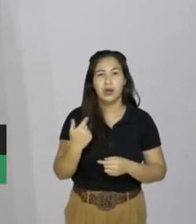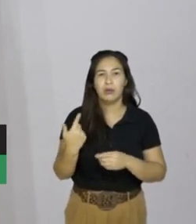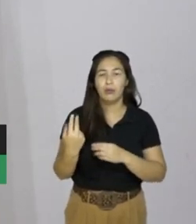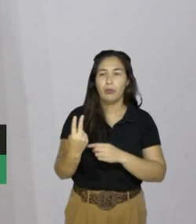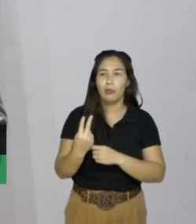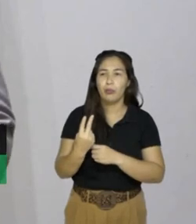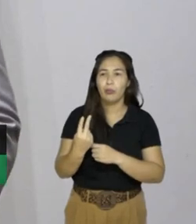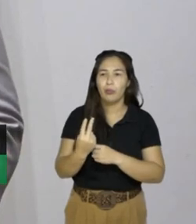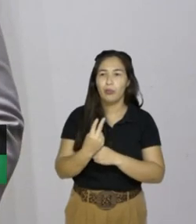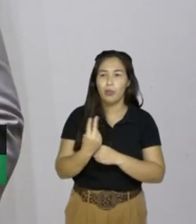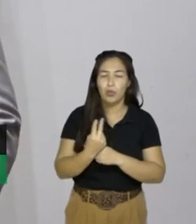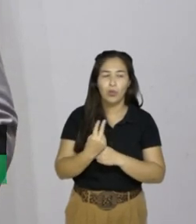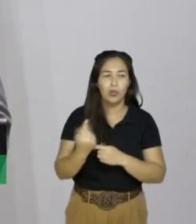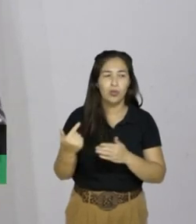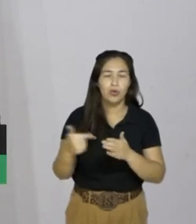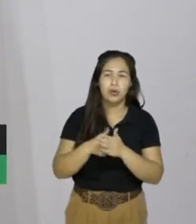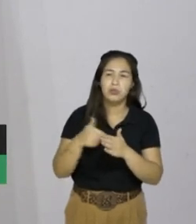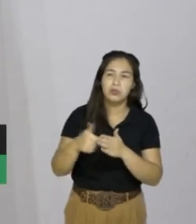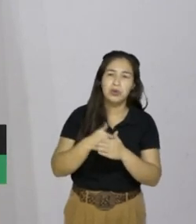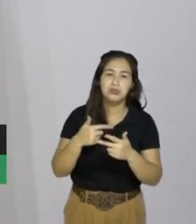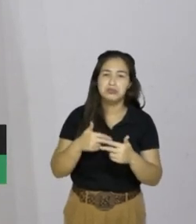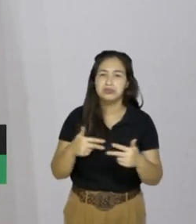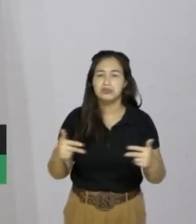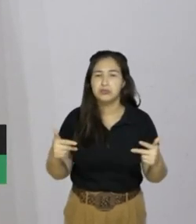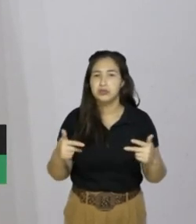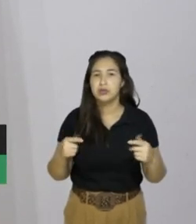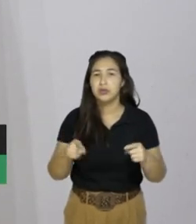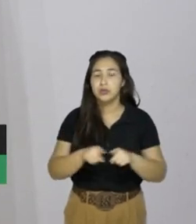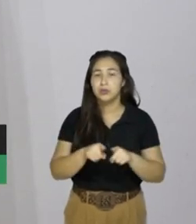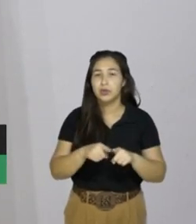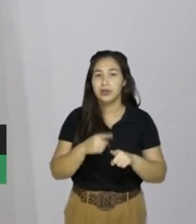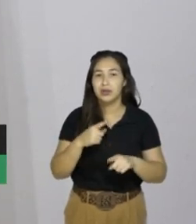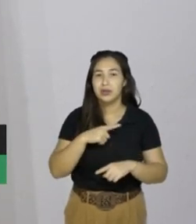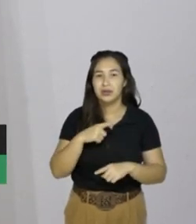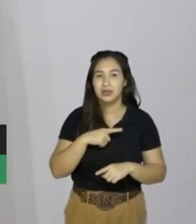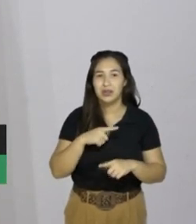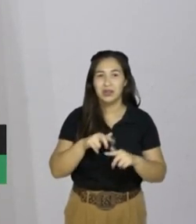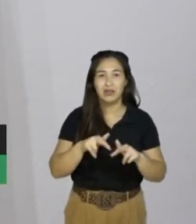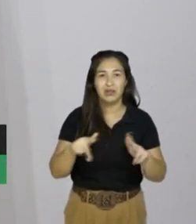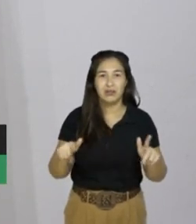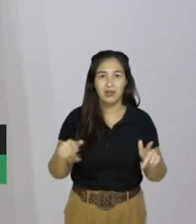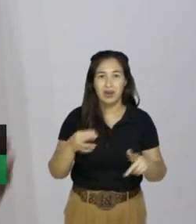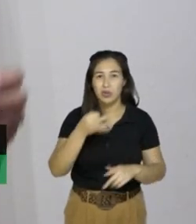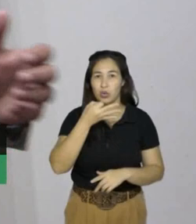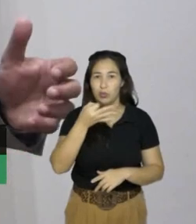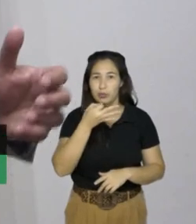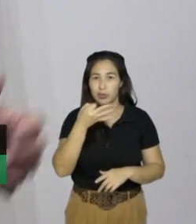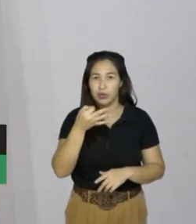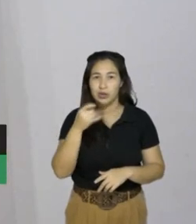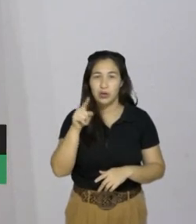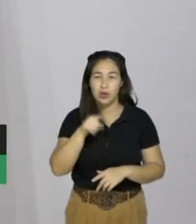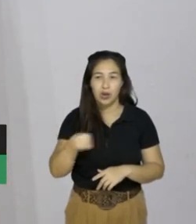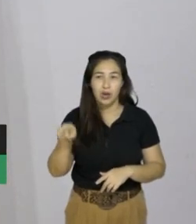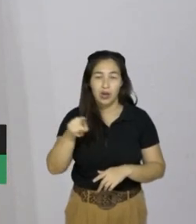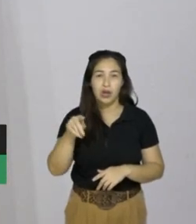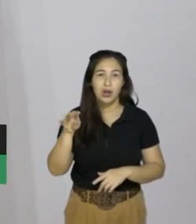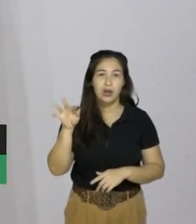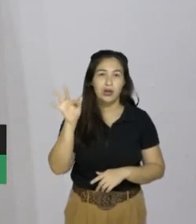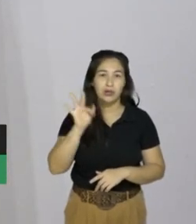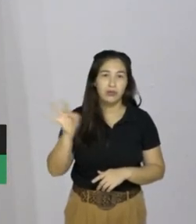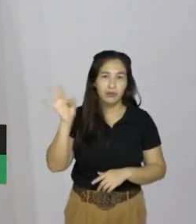né Por esse entre choque de opiniões entre as faculdades particulares entre o sistema